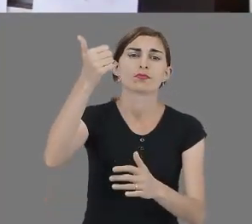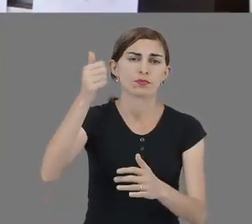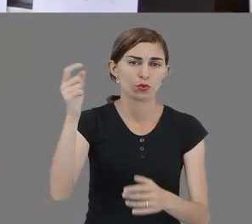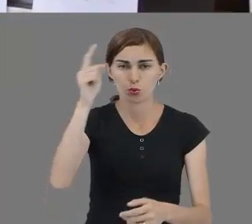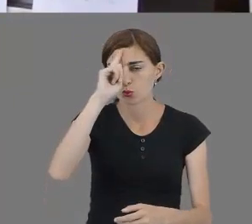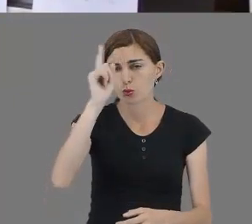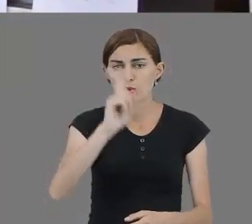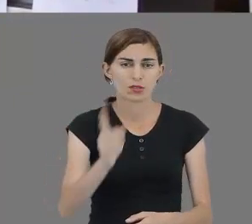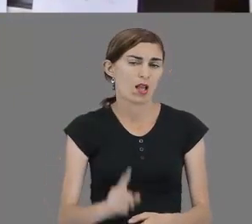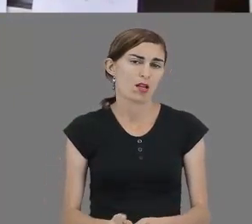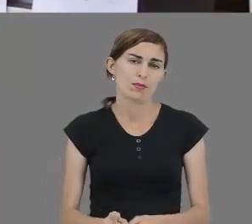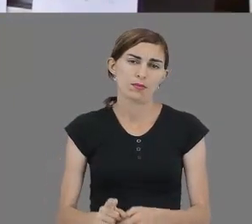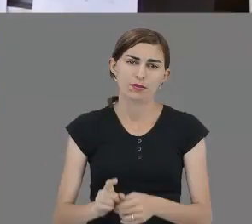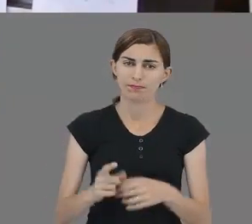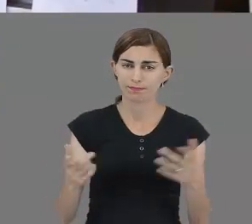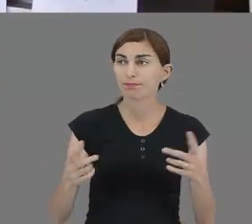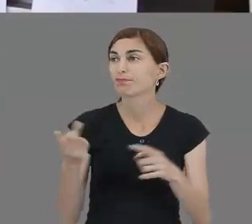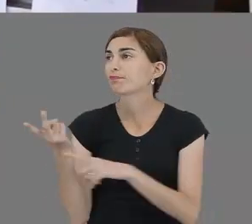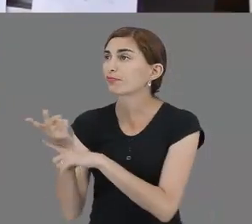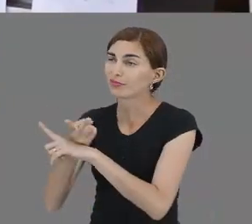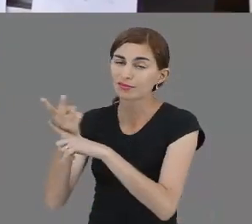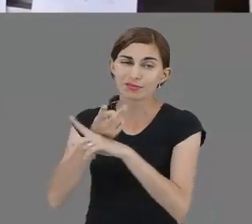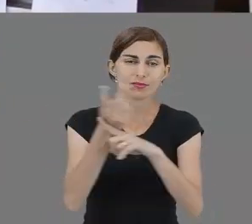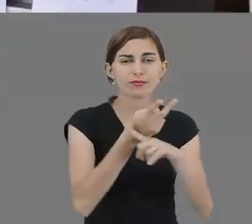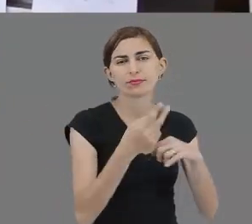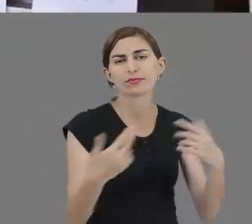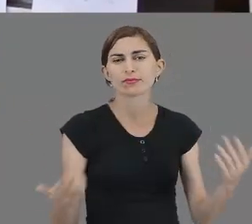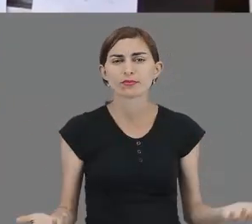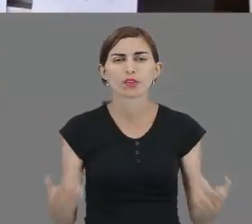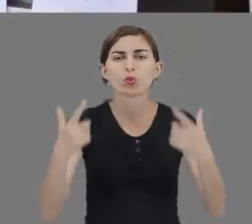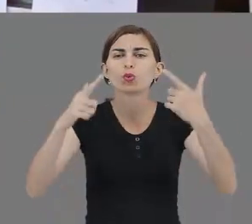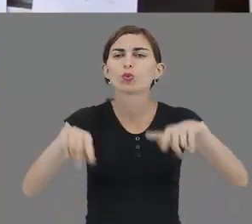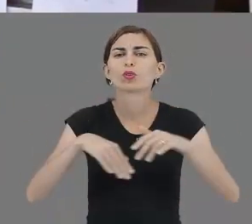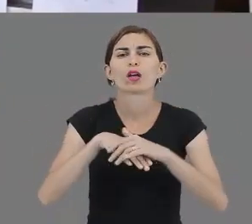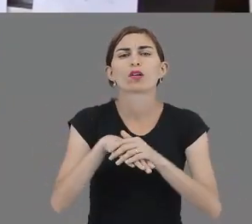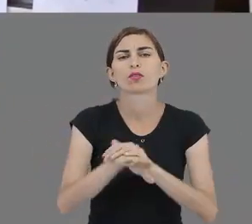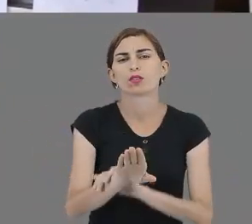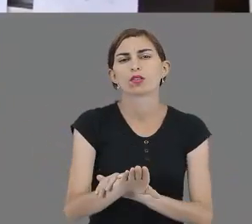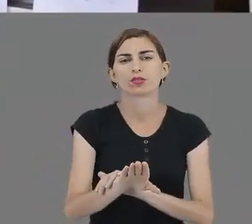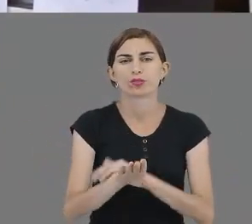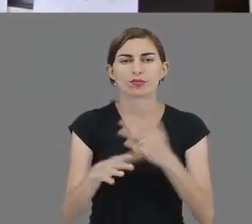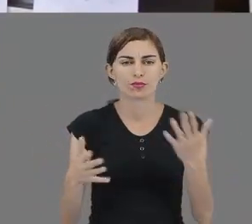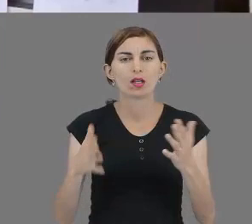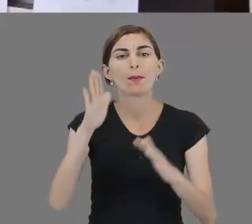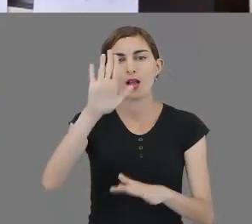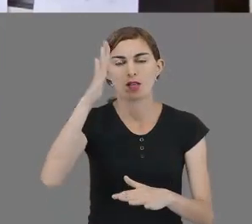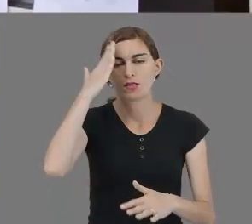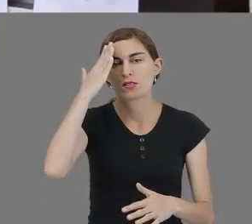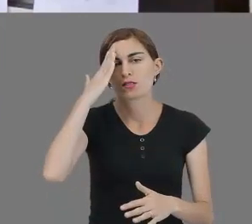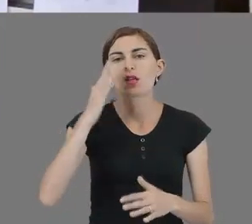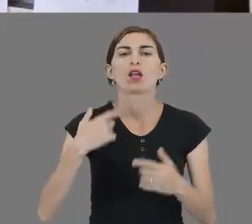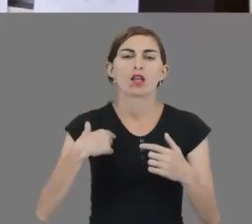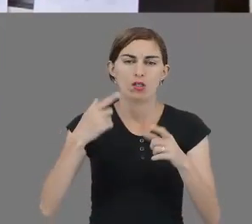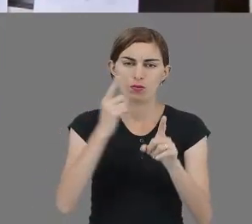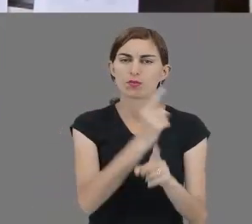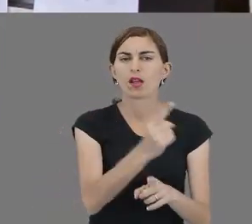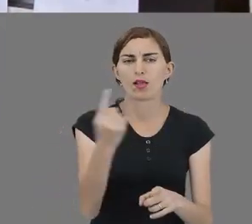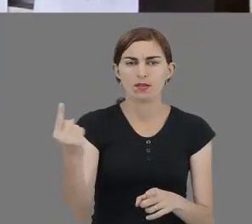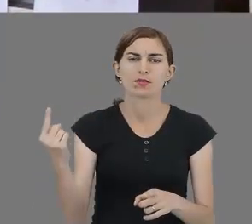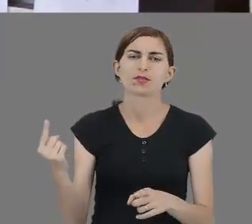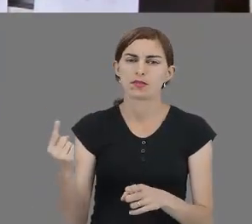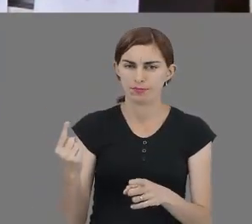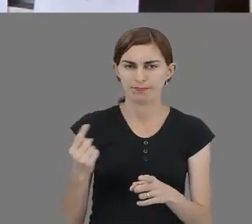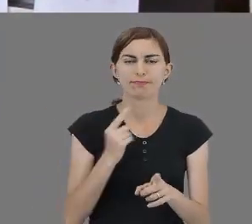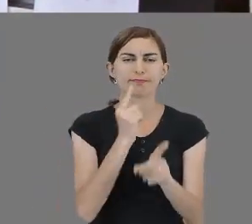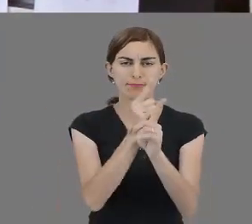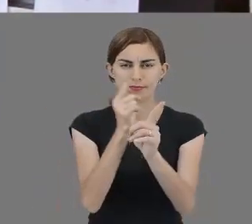seu controle, o seu almoxarifado, o lugar onde você armazena os materiais, vai saber exatamente onde está cada